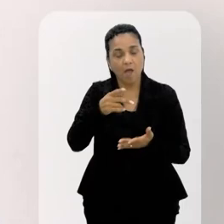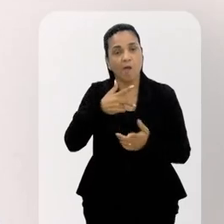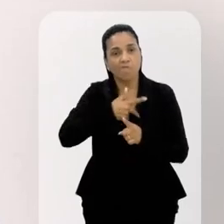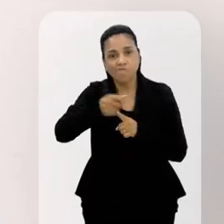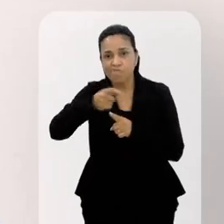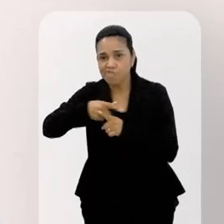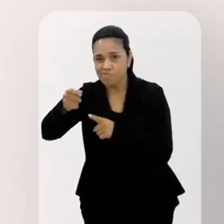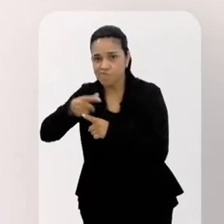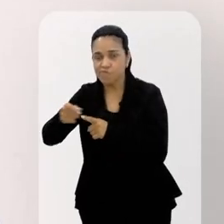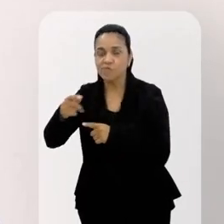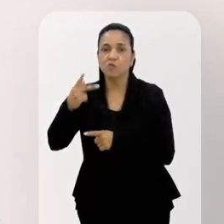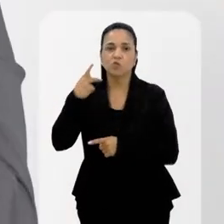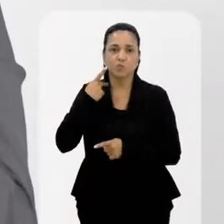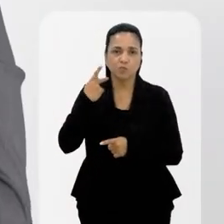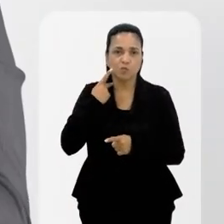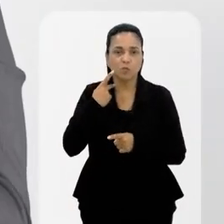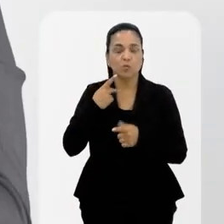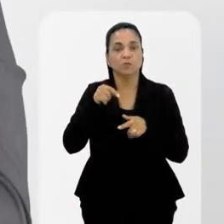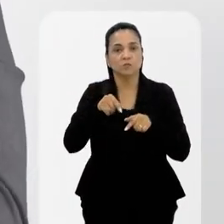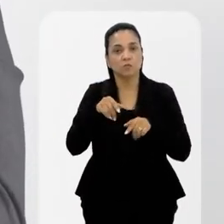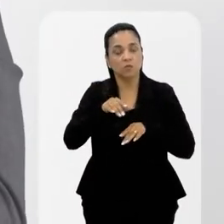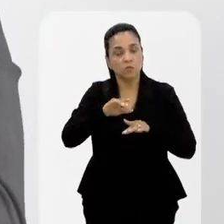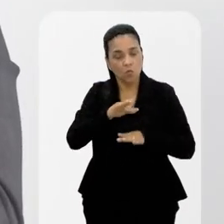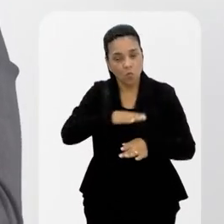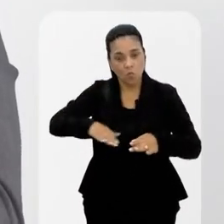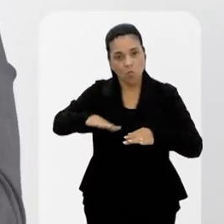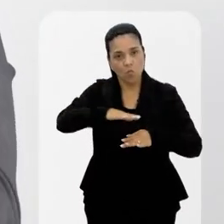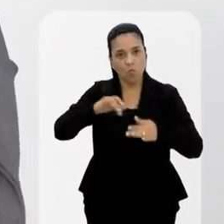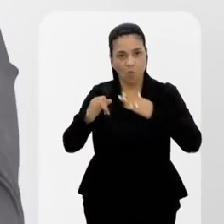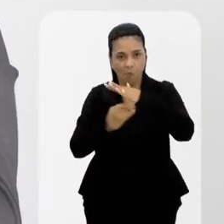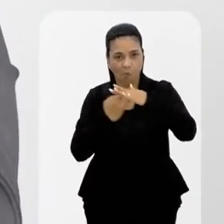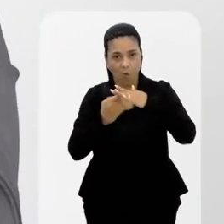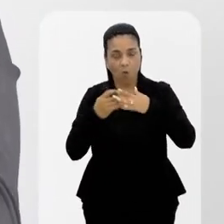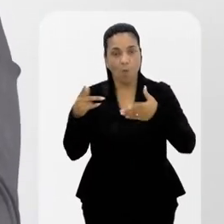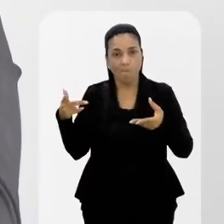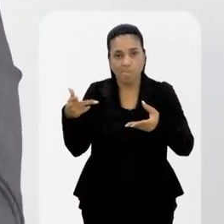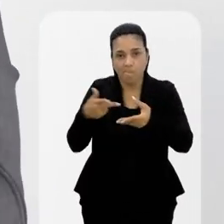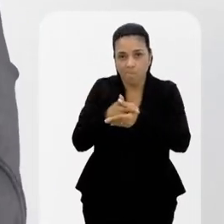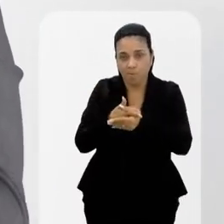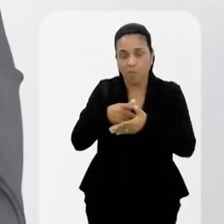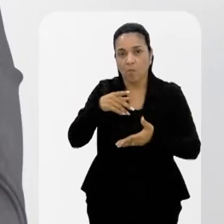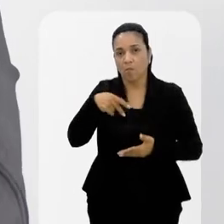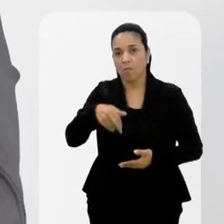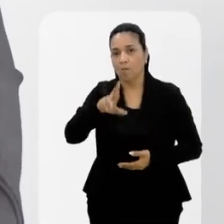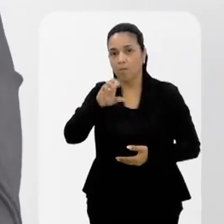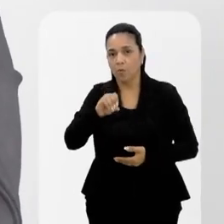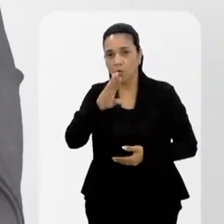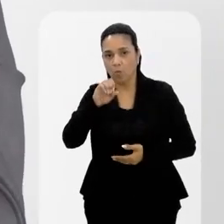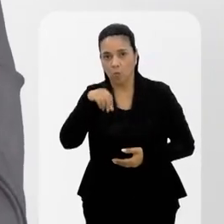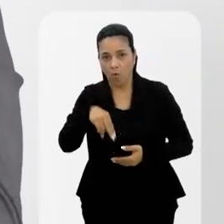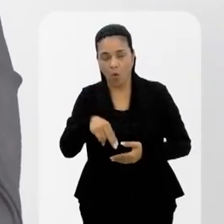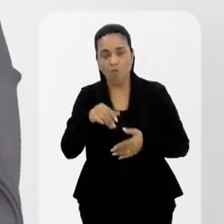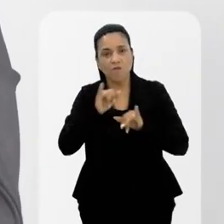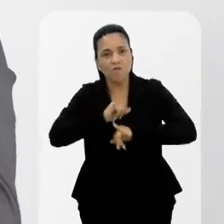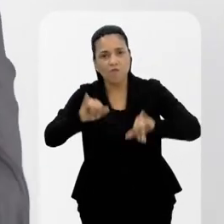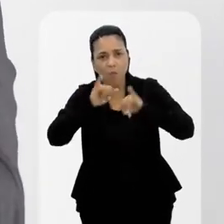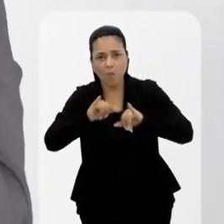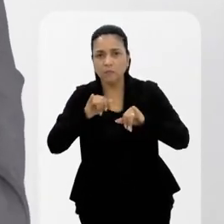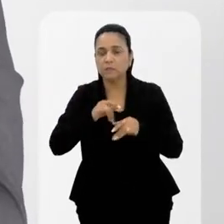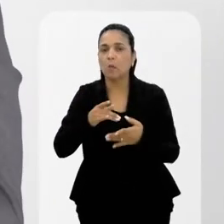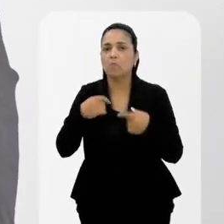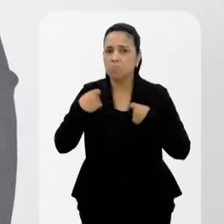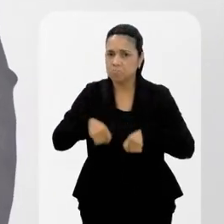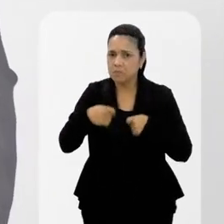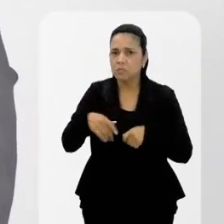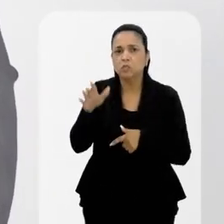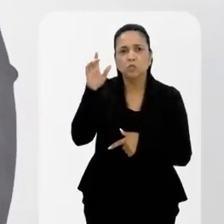promotores também, de que busque junto ao órgão de defesa do consumidor, que é o PROCON, ali mecanismos, informações próprias, que é o dia a